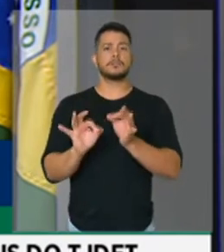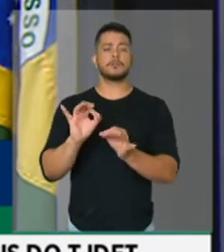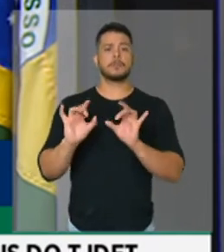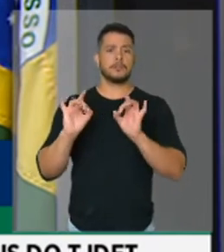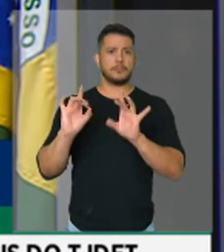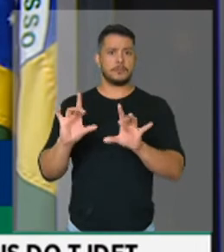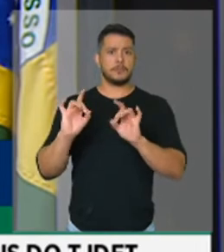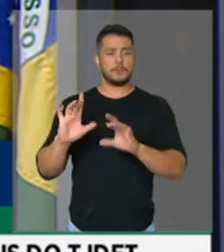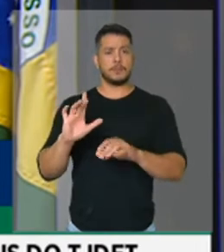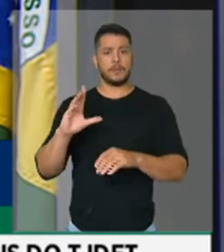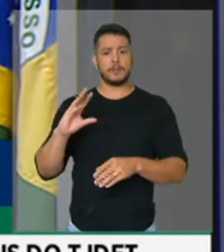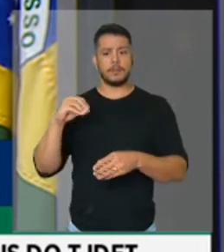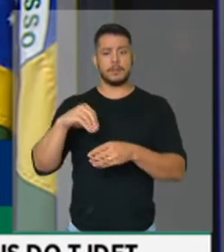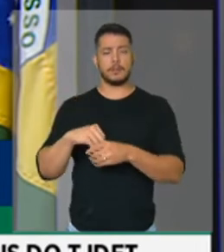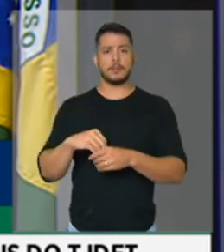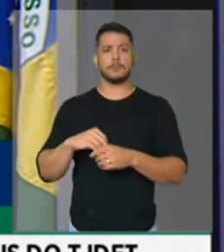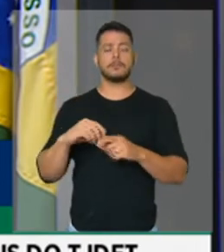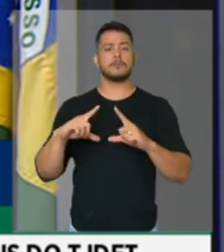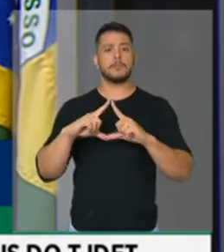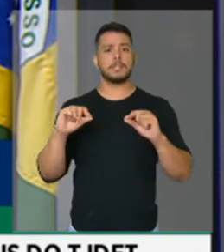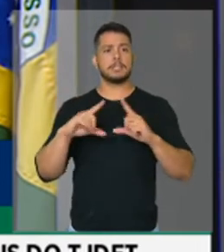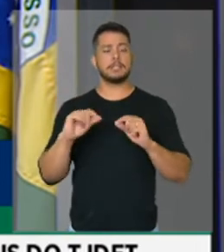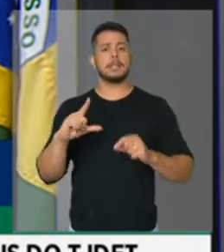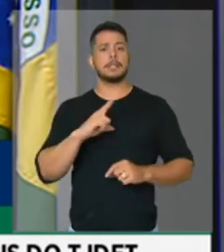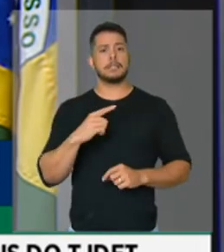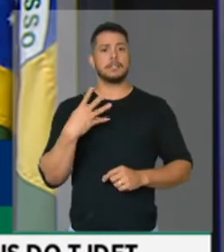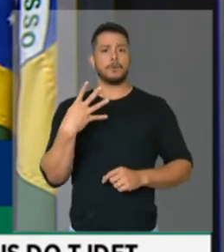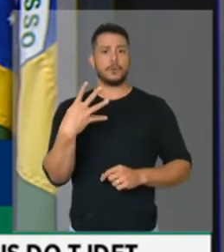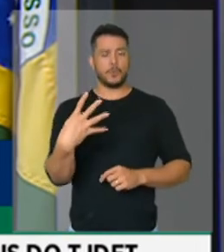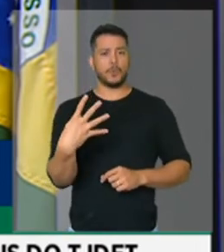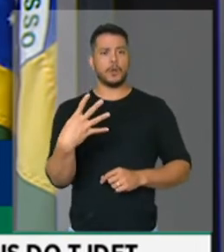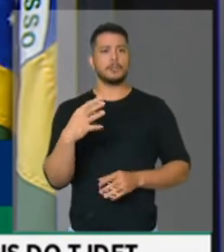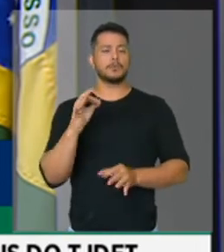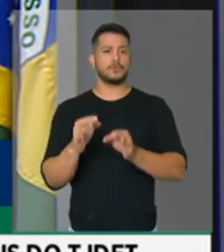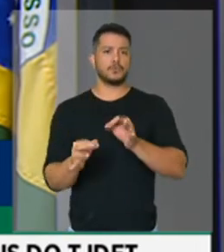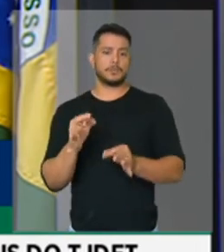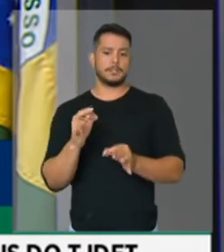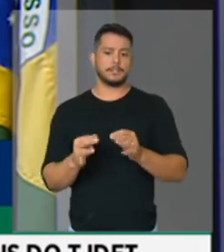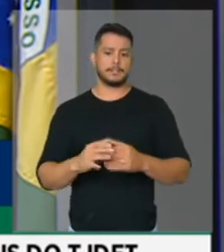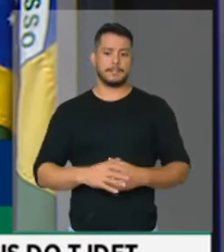Brasília, passarão a ser compostas por 4 juízes de direito de turmas recursais.